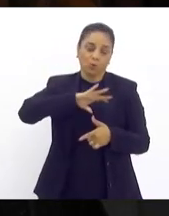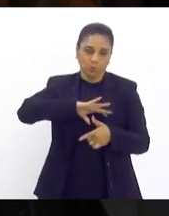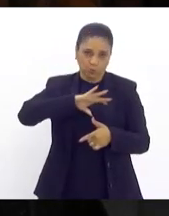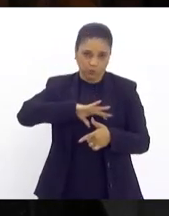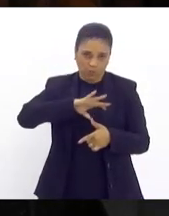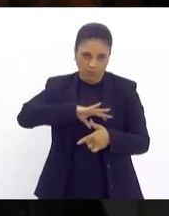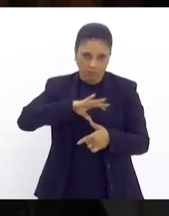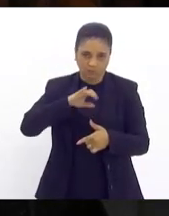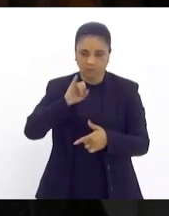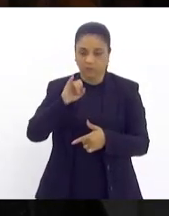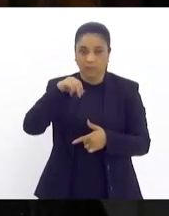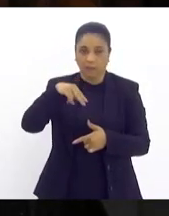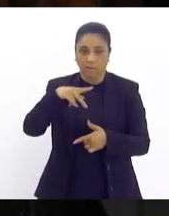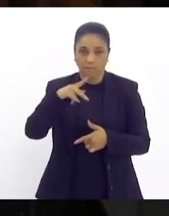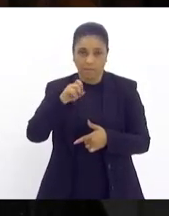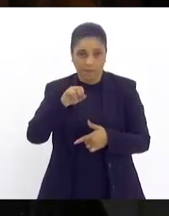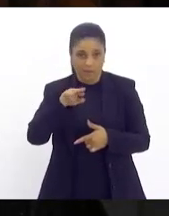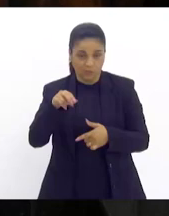quando